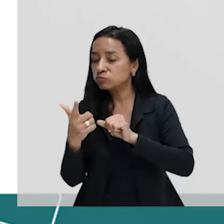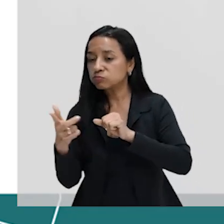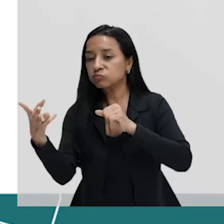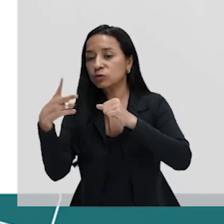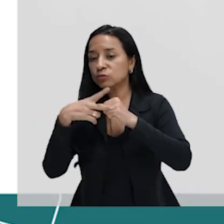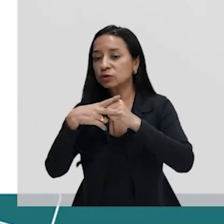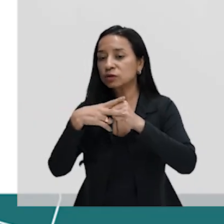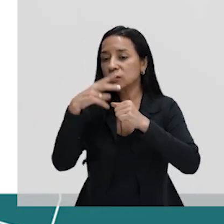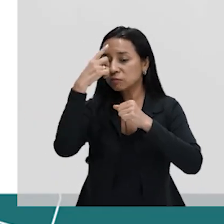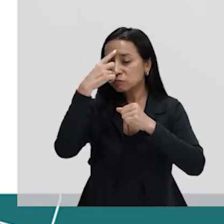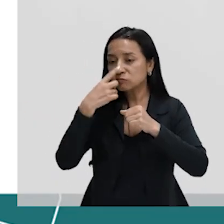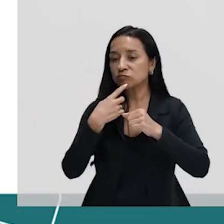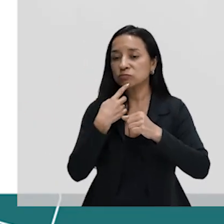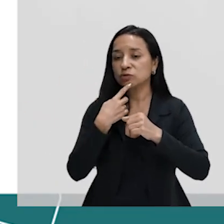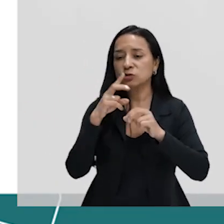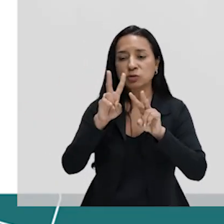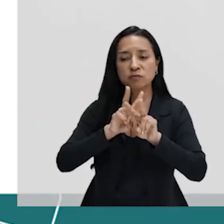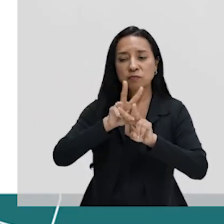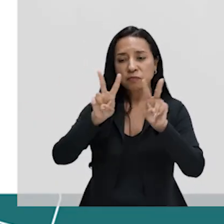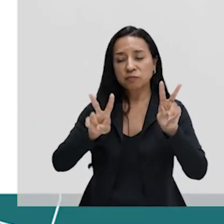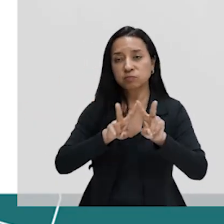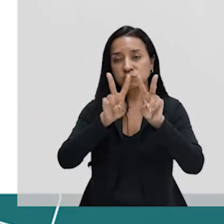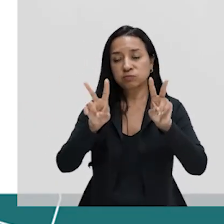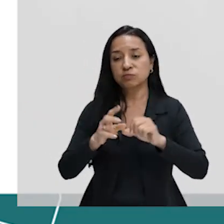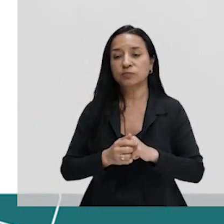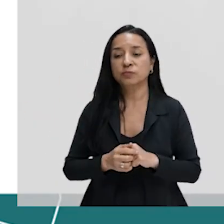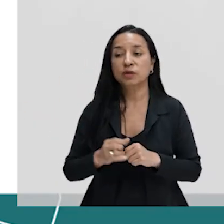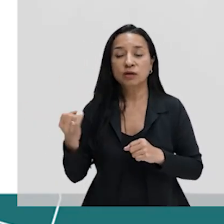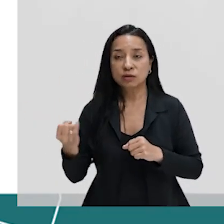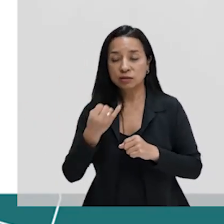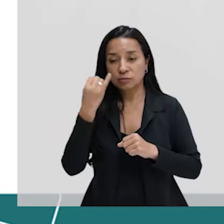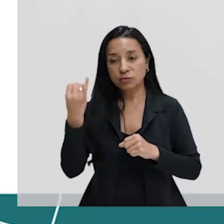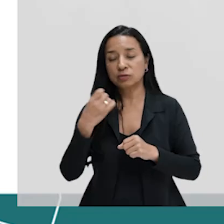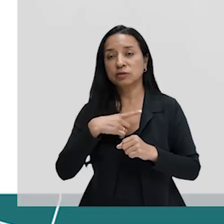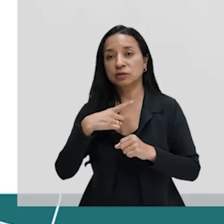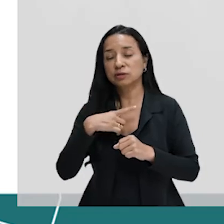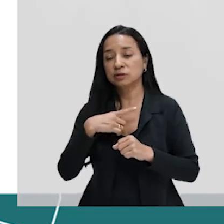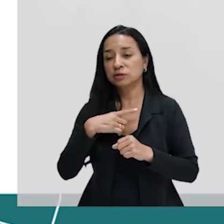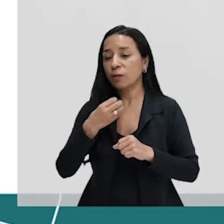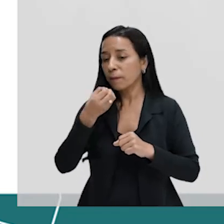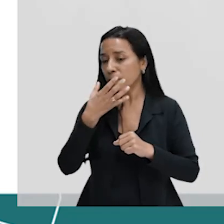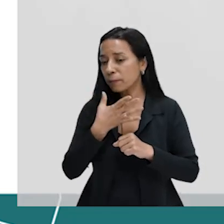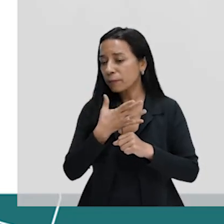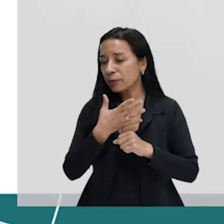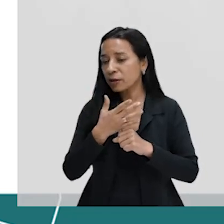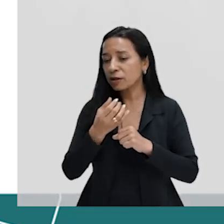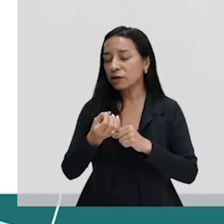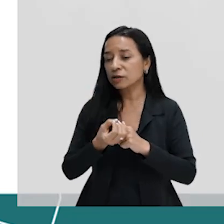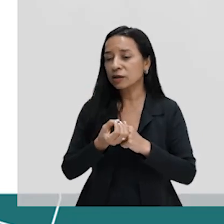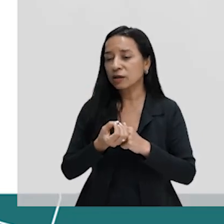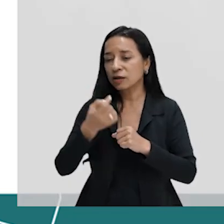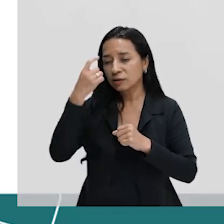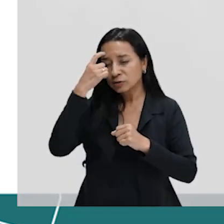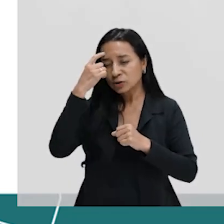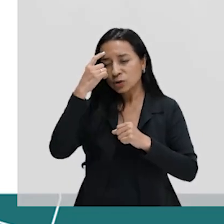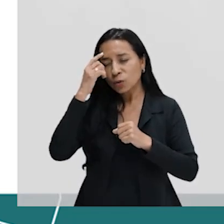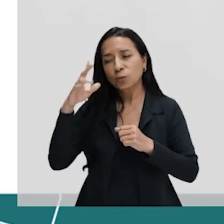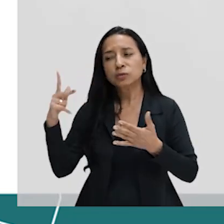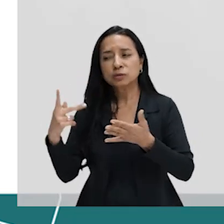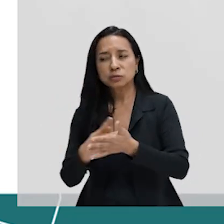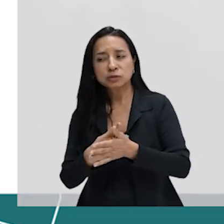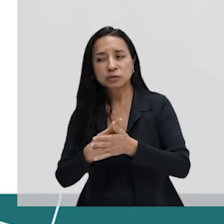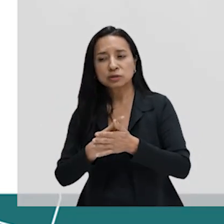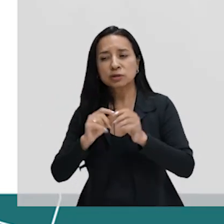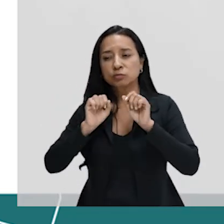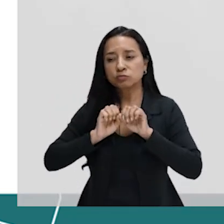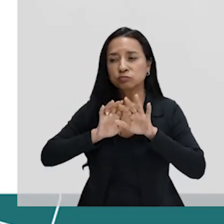outro aspecto bastante importante da charge é que você tem que estar bastante conectado, bastante antenado com o que está acontecendo ao seu redor.